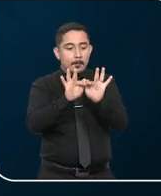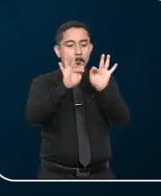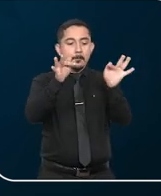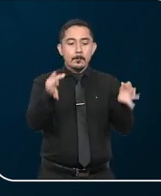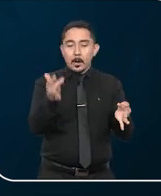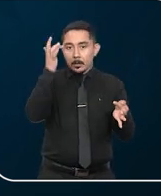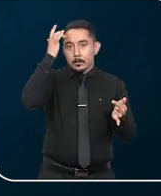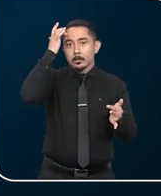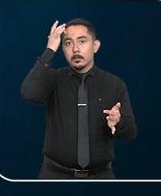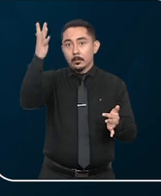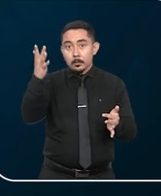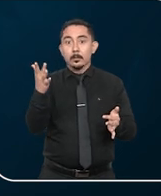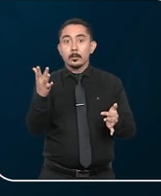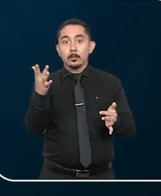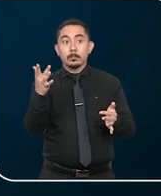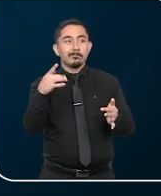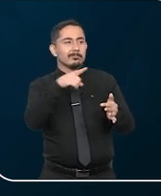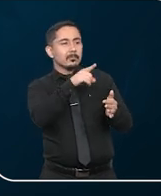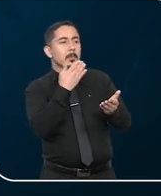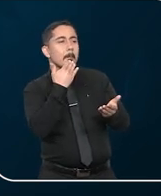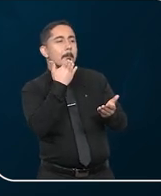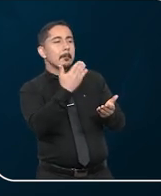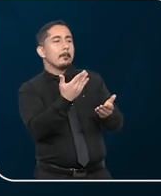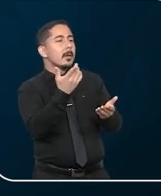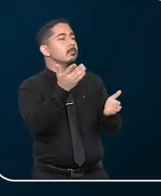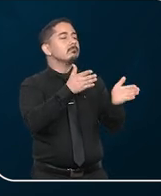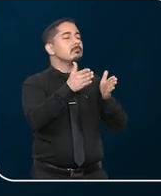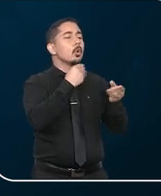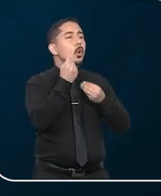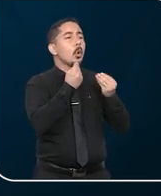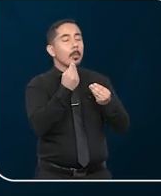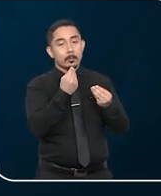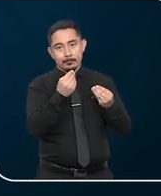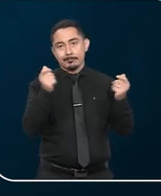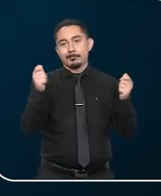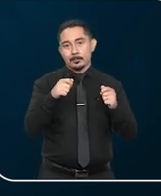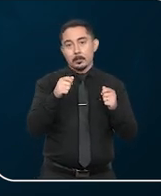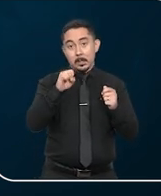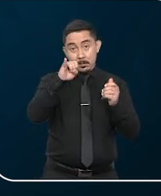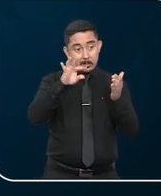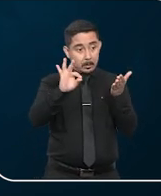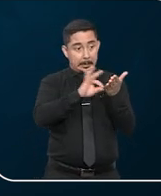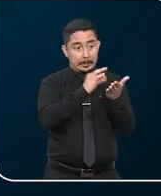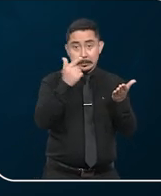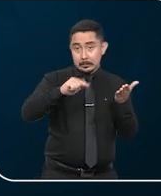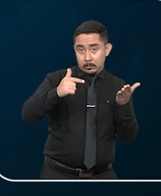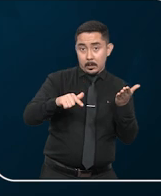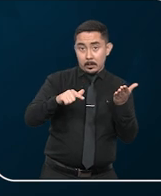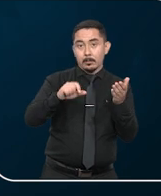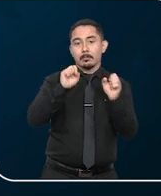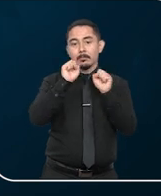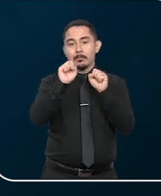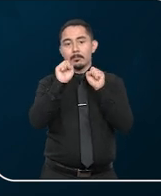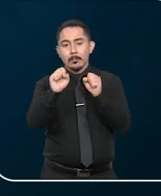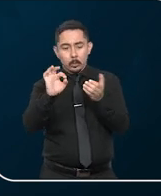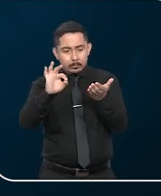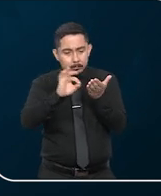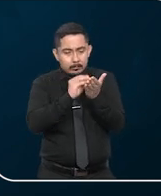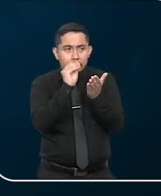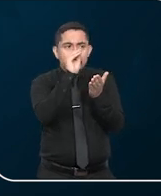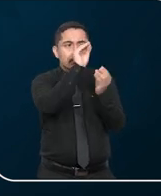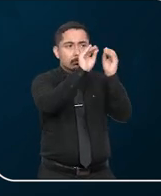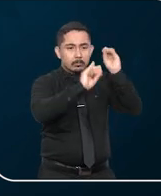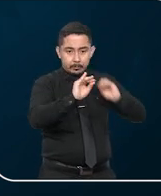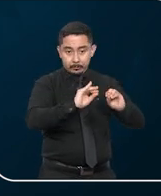e simplificada para fazer aquela petição durante o plantão. Quem não tem cadastro na CPE é só se